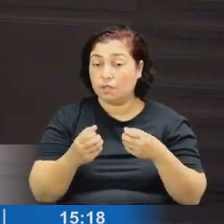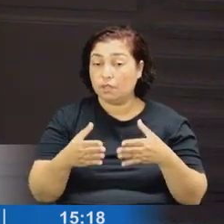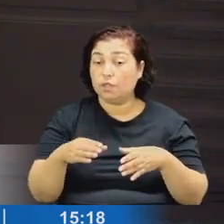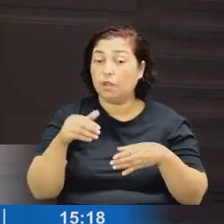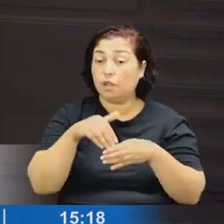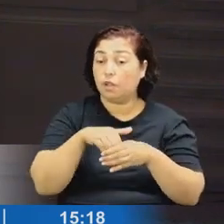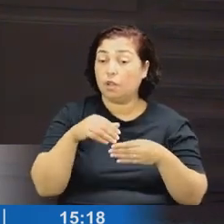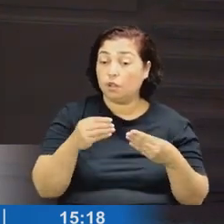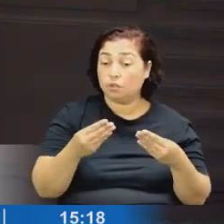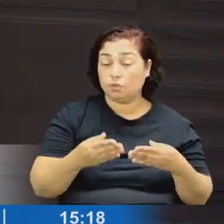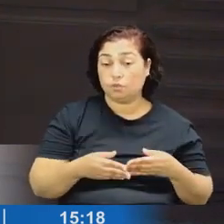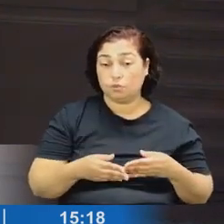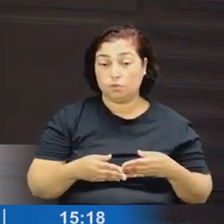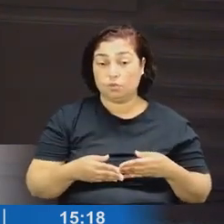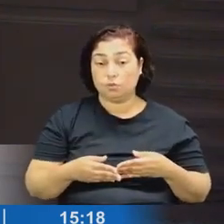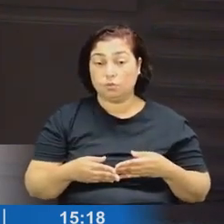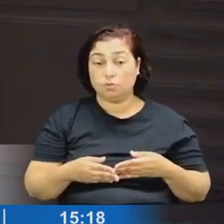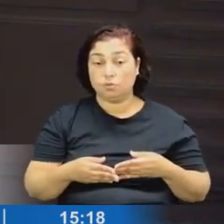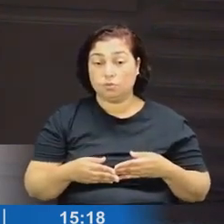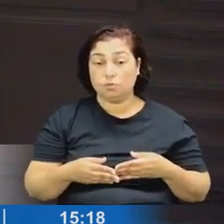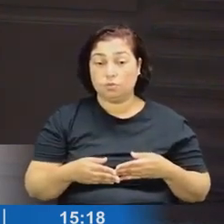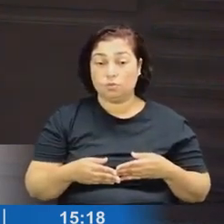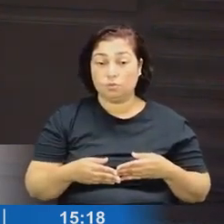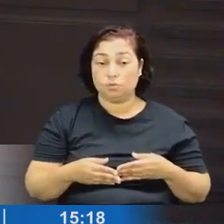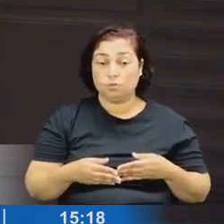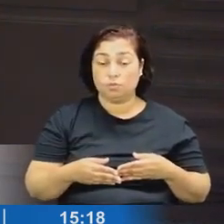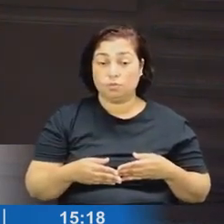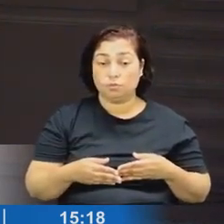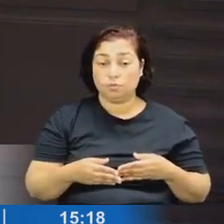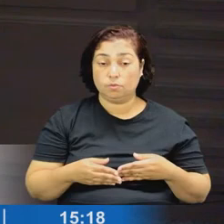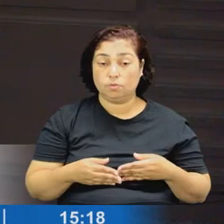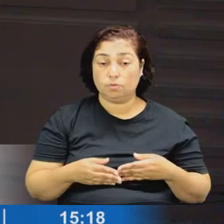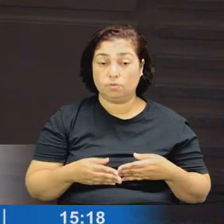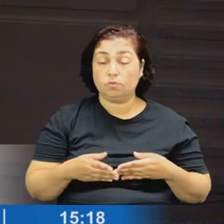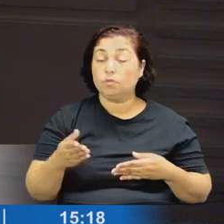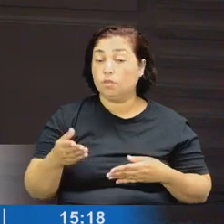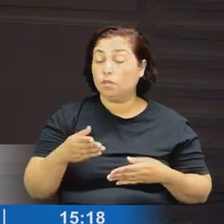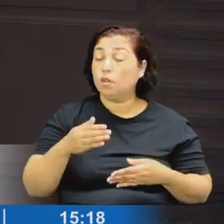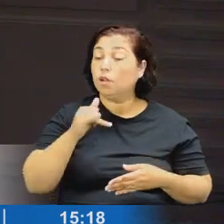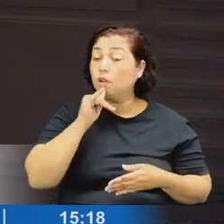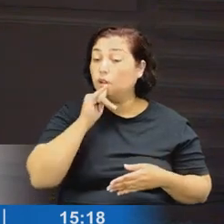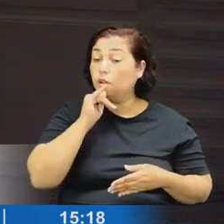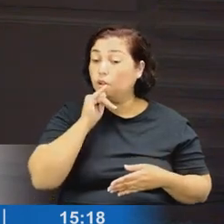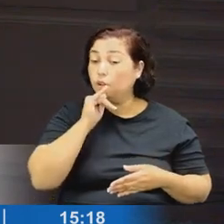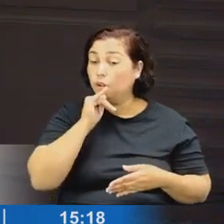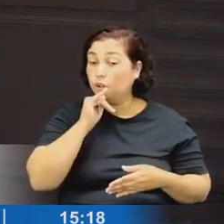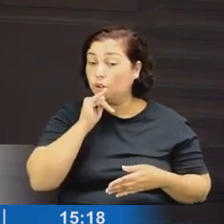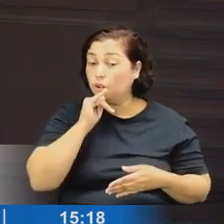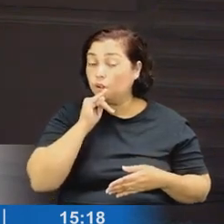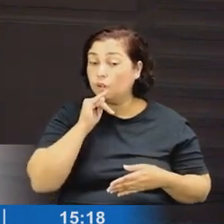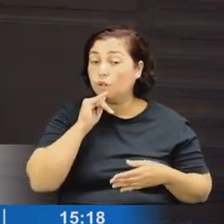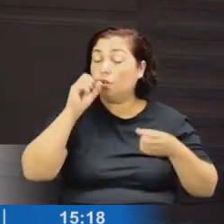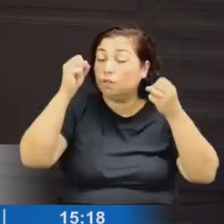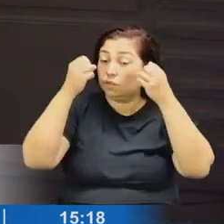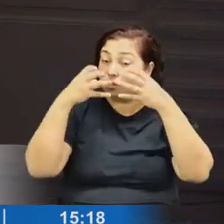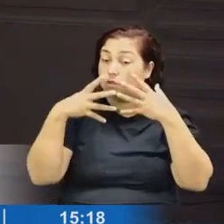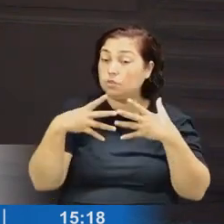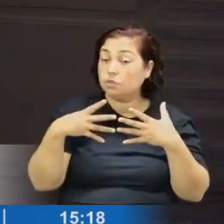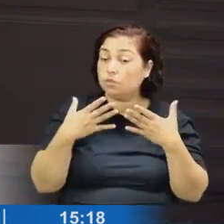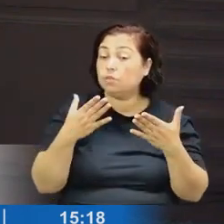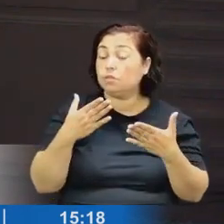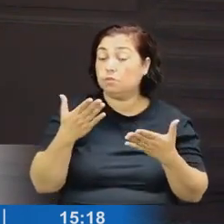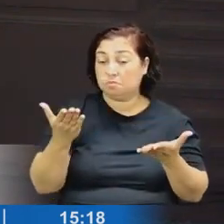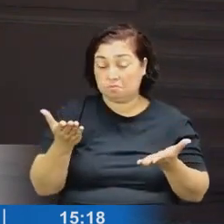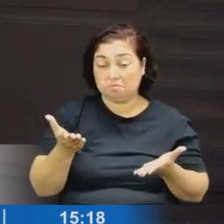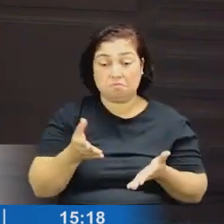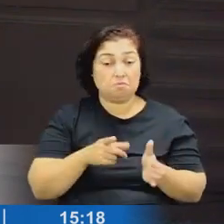independente está no ano eleitoral ou não entendeu por isso que essa analogia do carro alegórico aqui ela acho que deixa bem explicadinho né Vocês entenderam